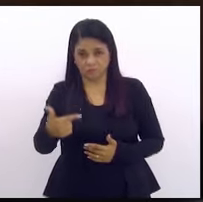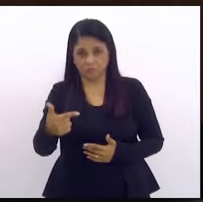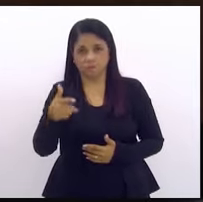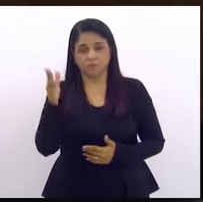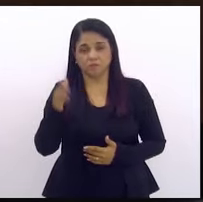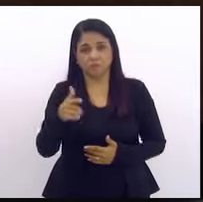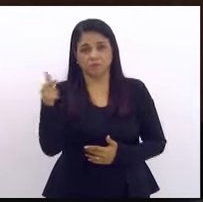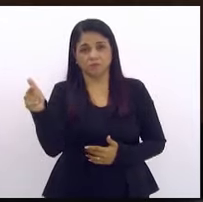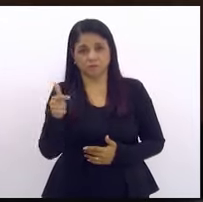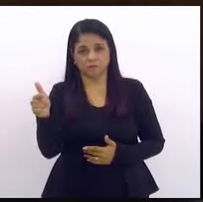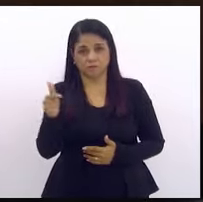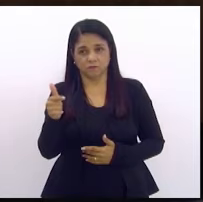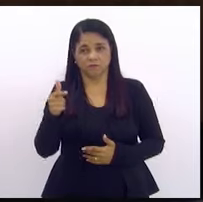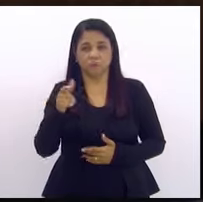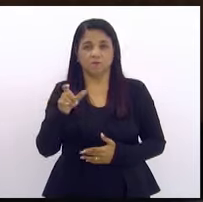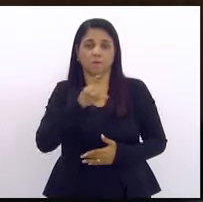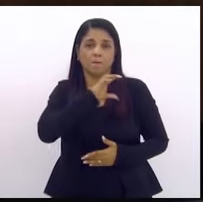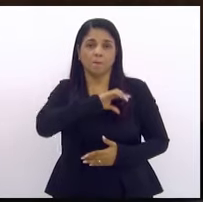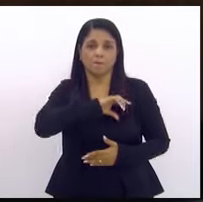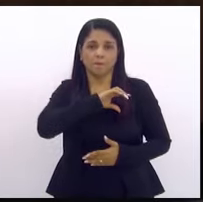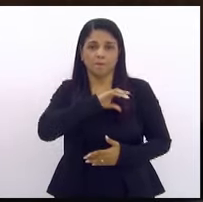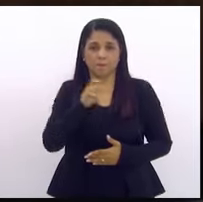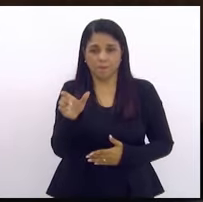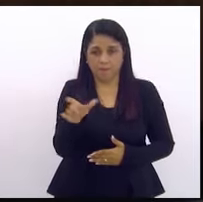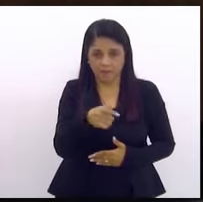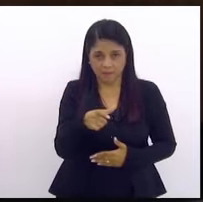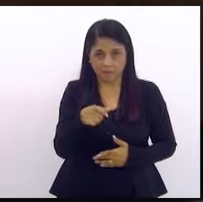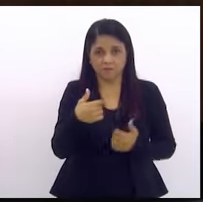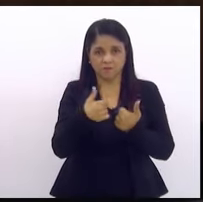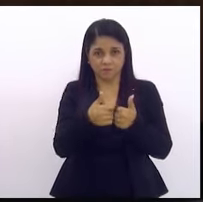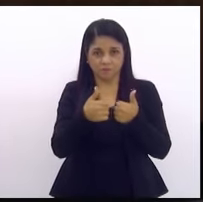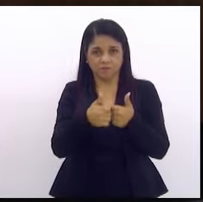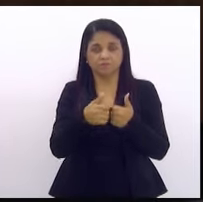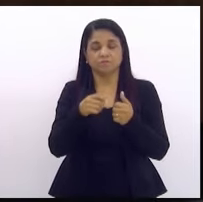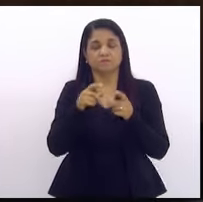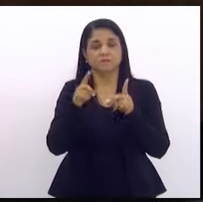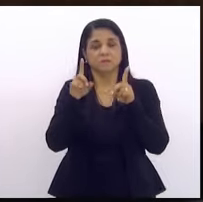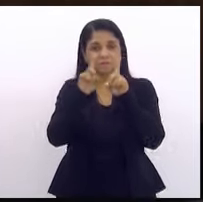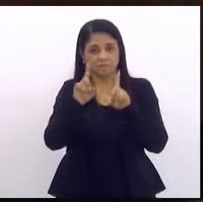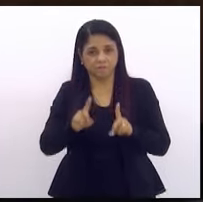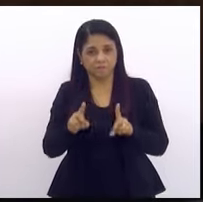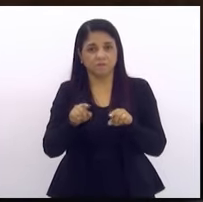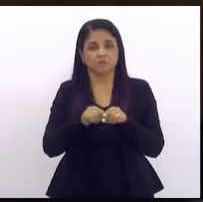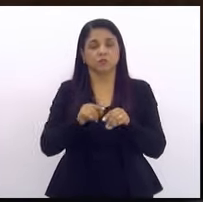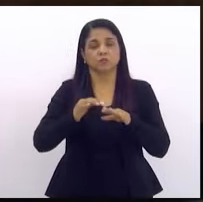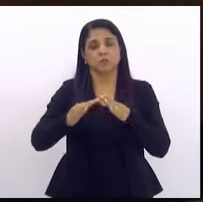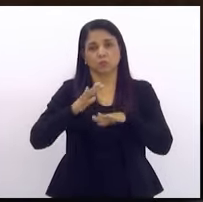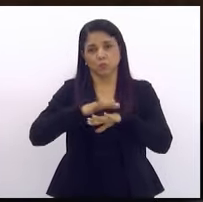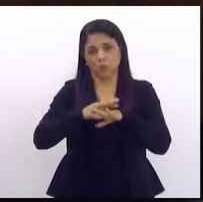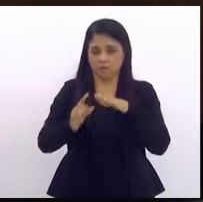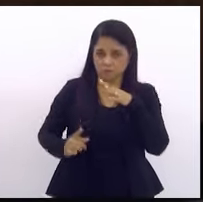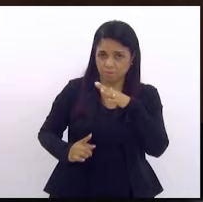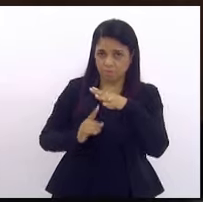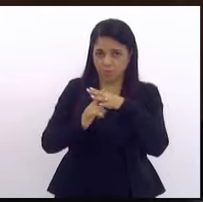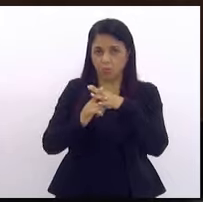o passe para portadores de deficiência e doenças crônicas, PL